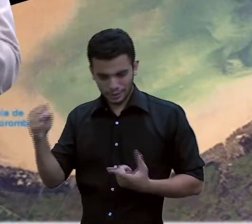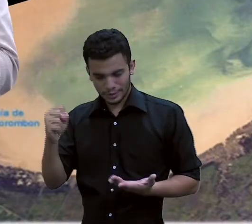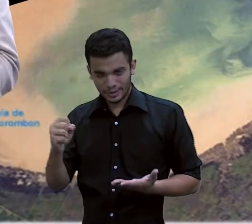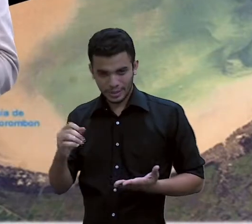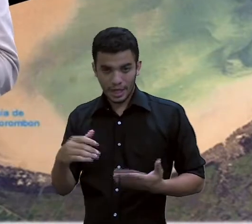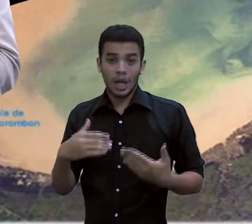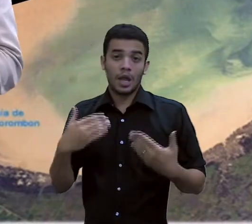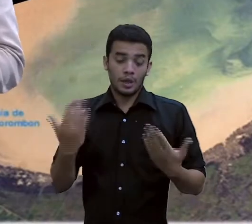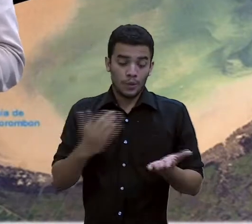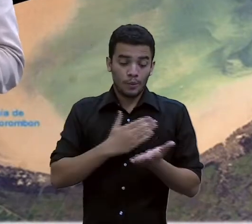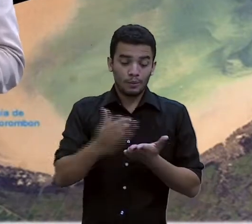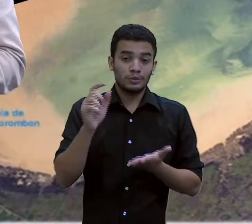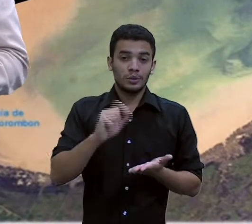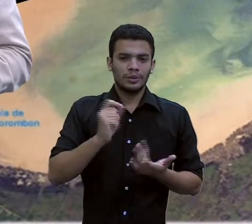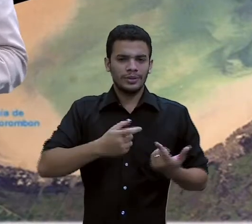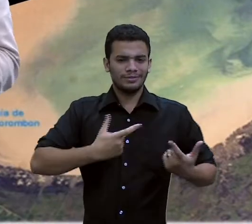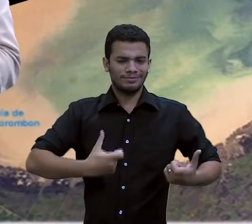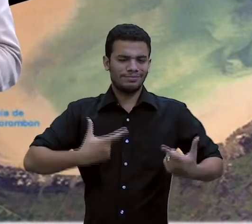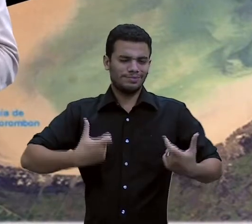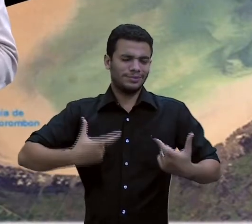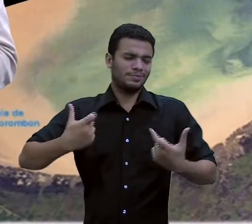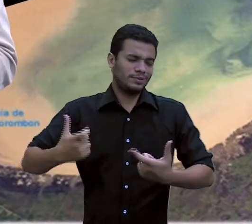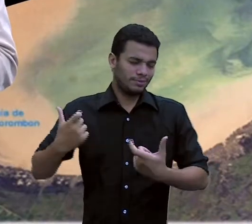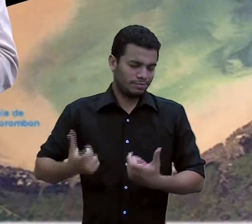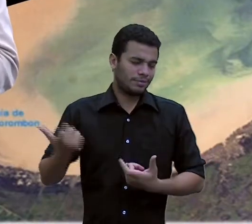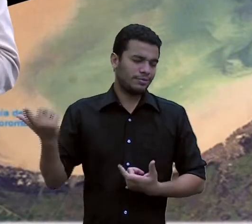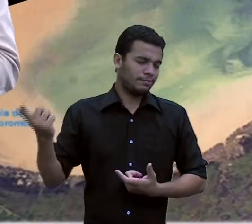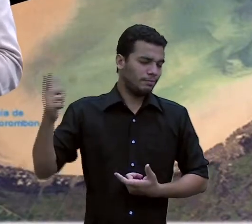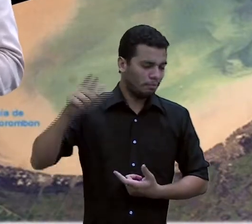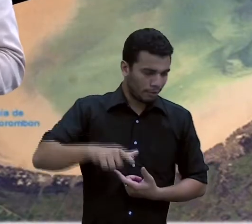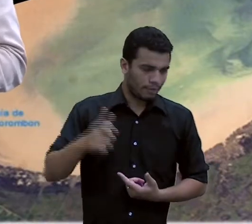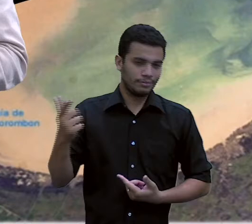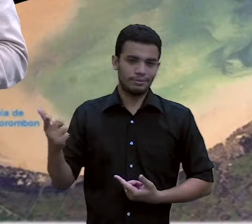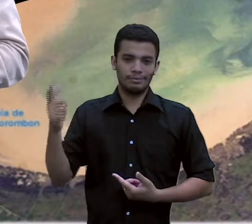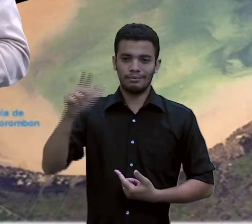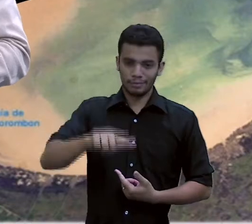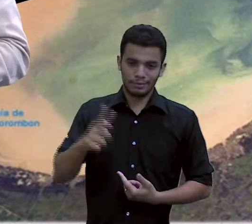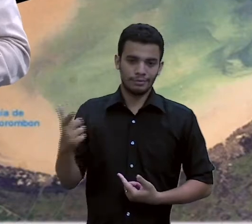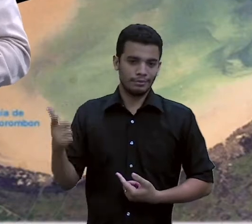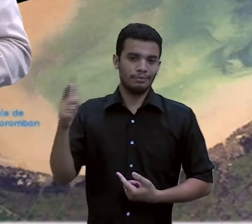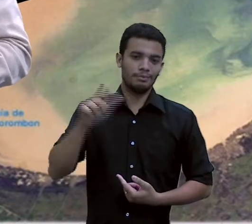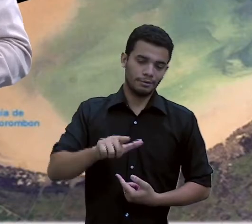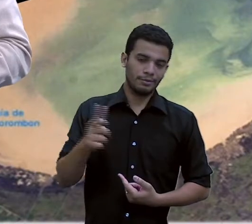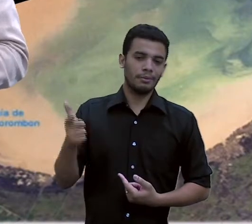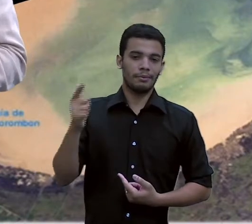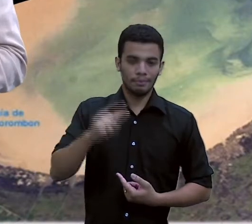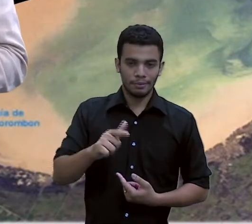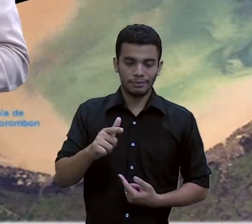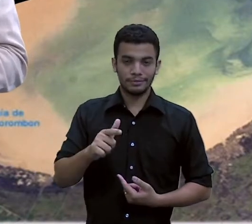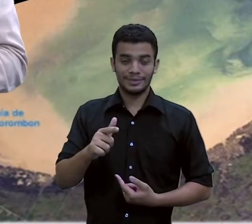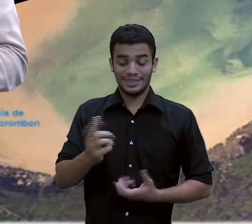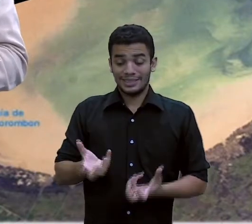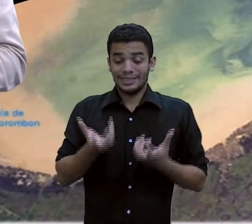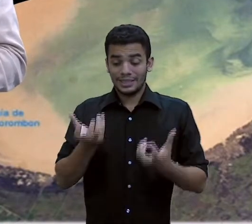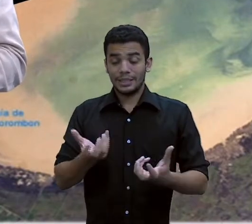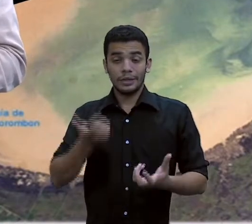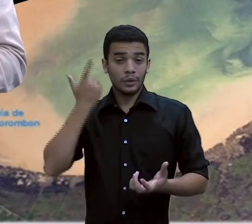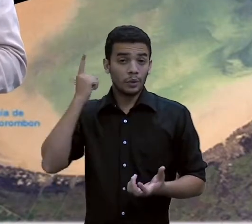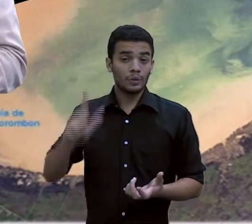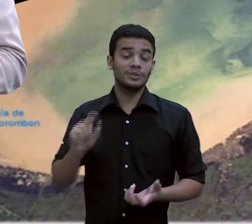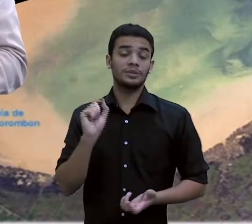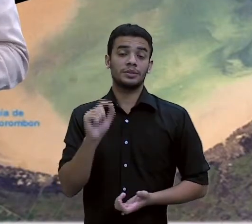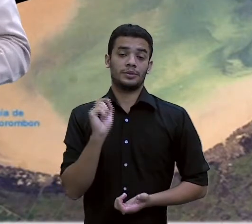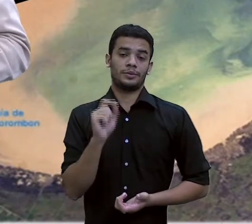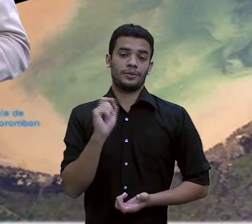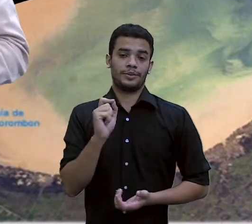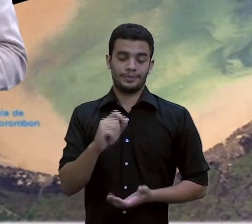realmente começou. A tarefa de fincar a bandeira lusitana nas margens do Prata coube a Dom Manuel